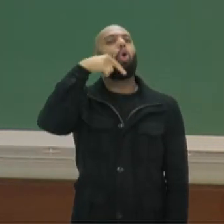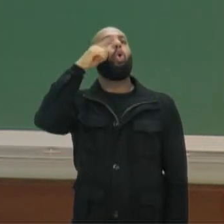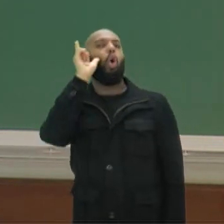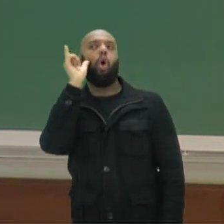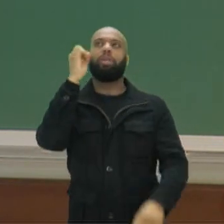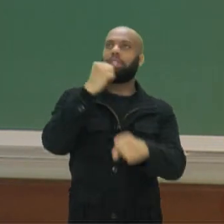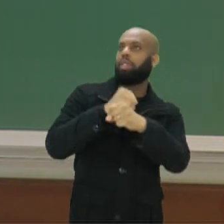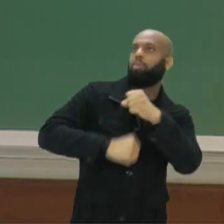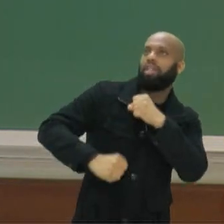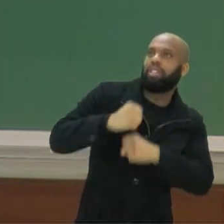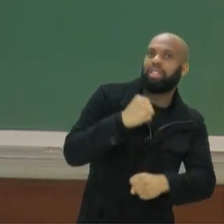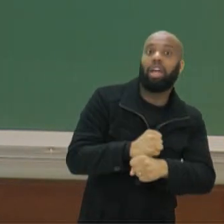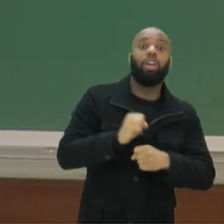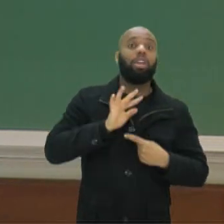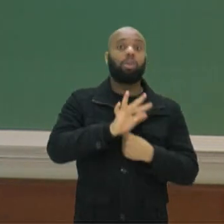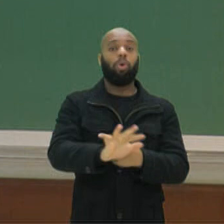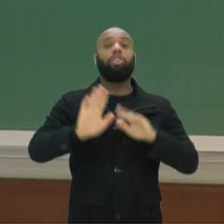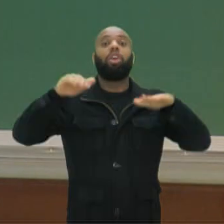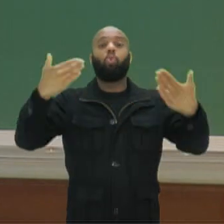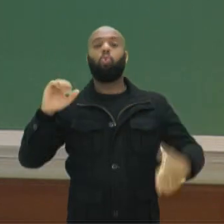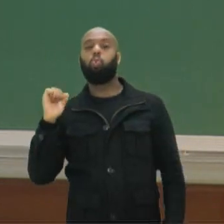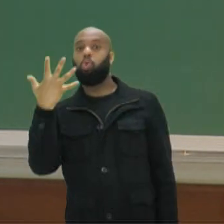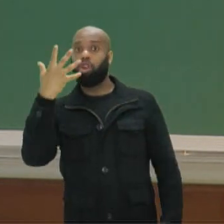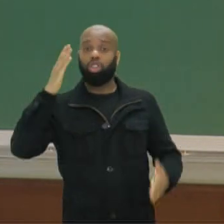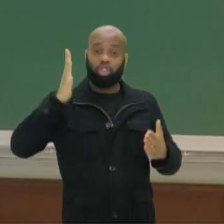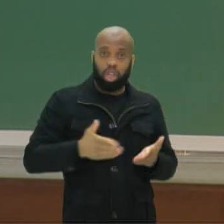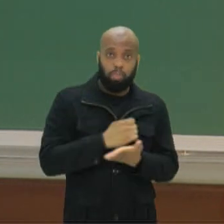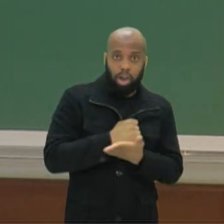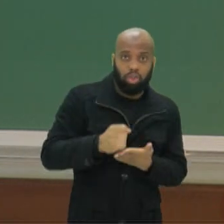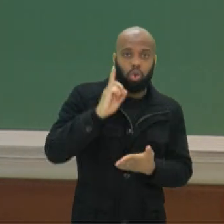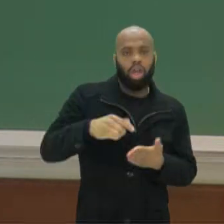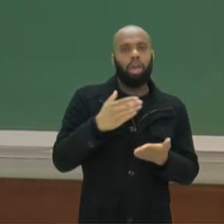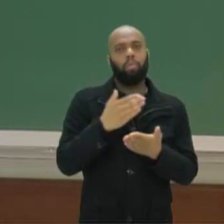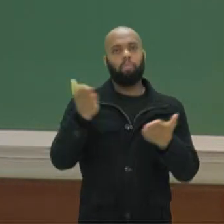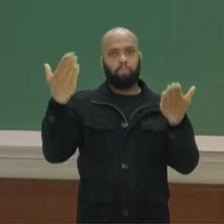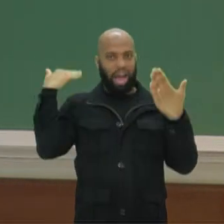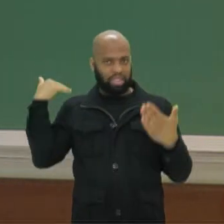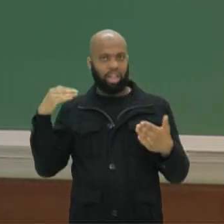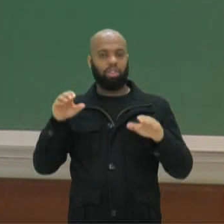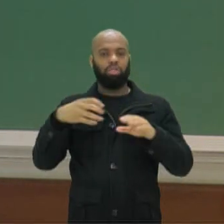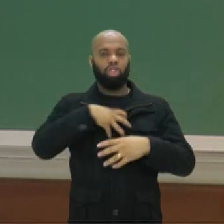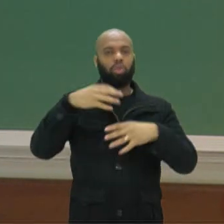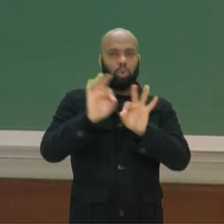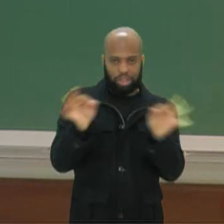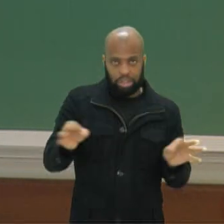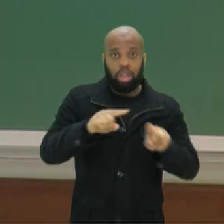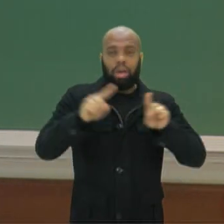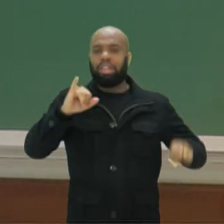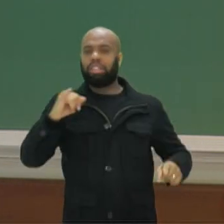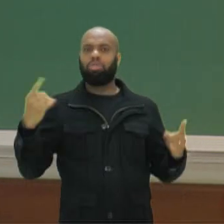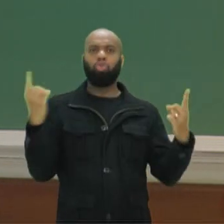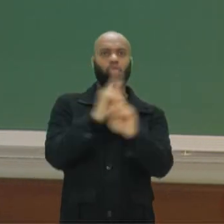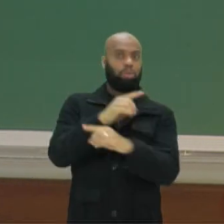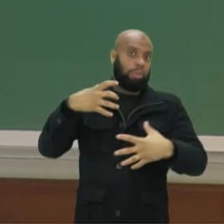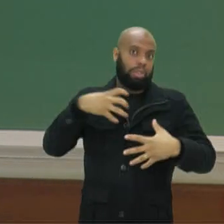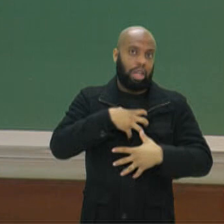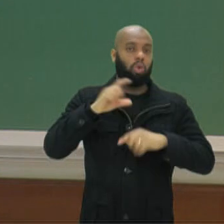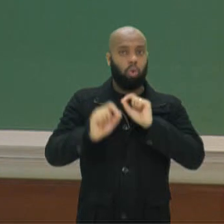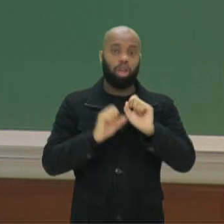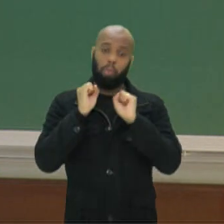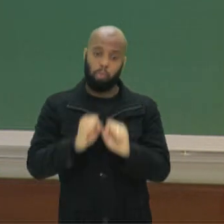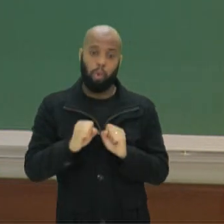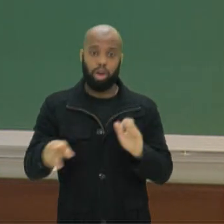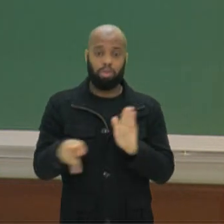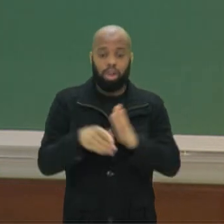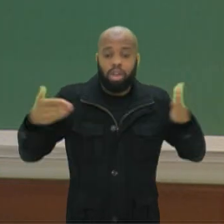ano passado, que indica quando aconteceu, é passado simples, tá? Caso contrário, é bem provável que